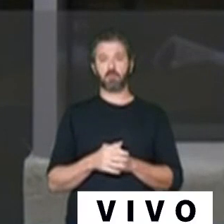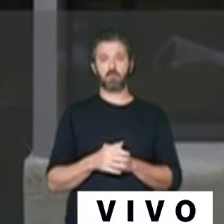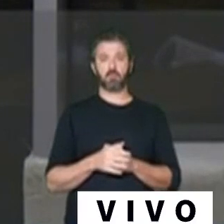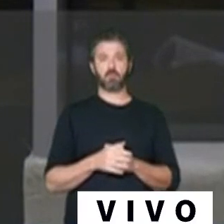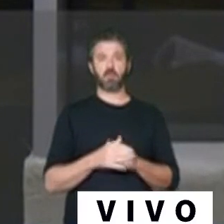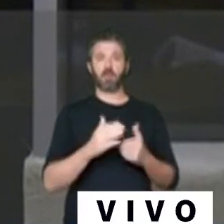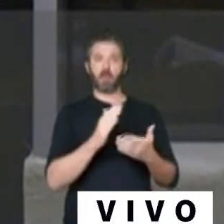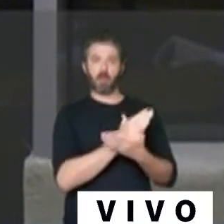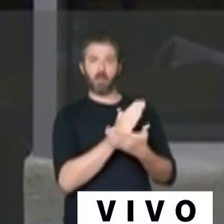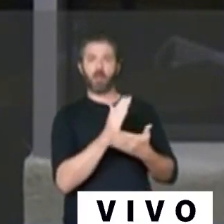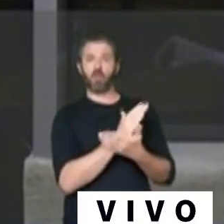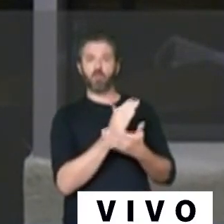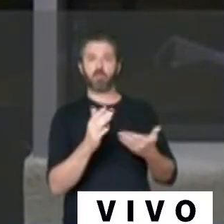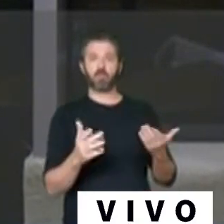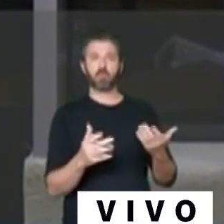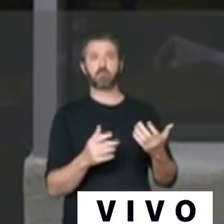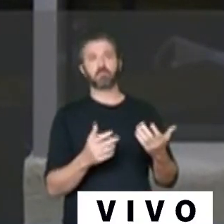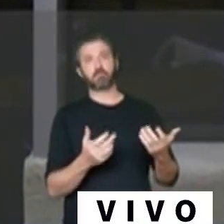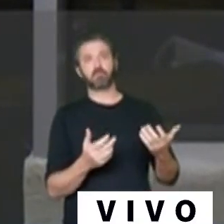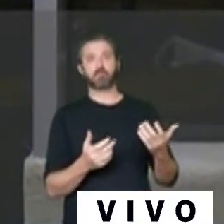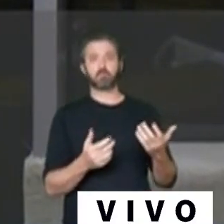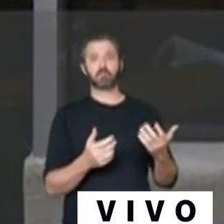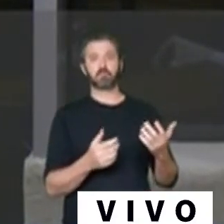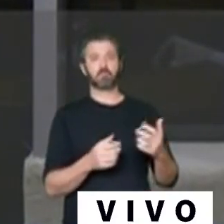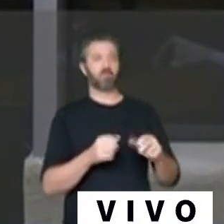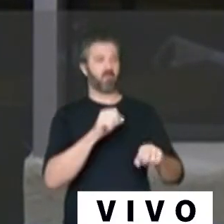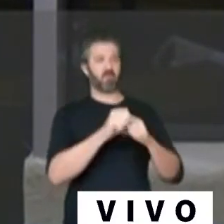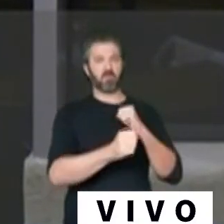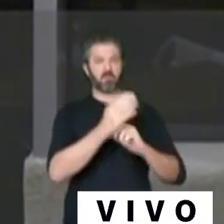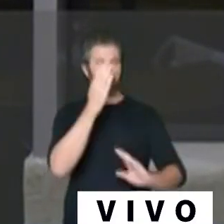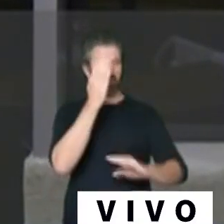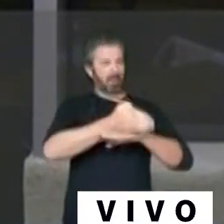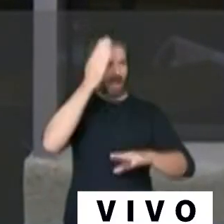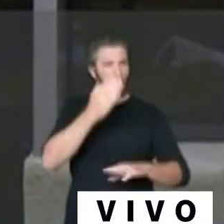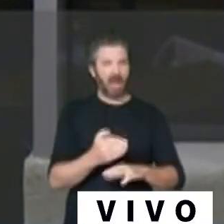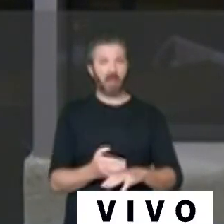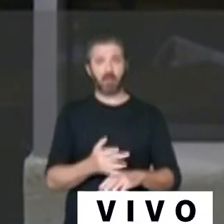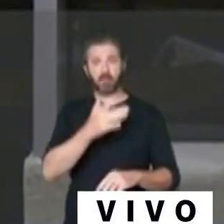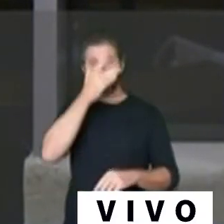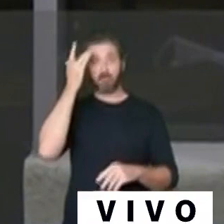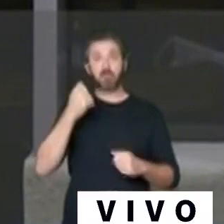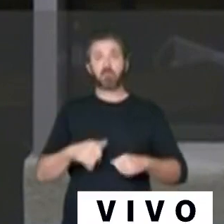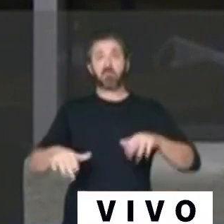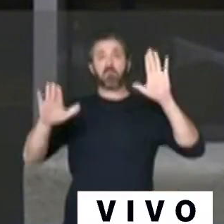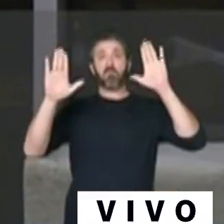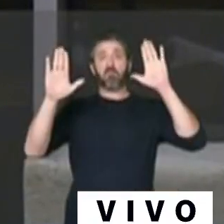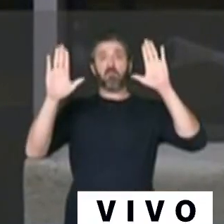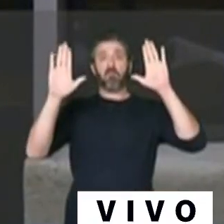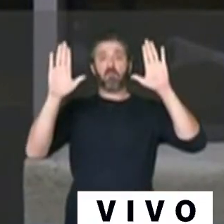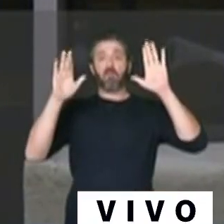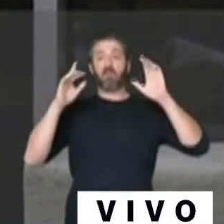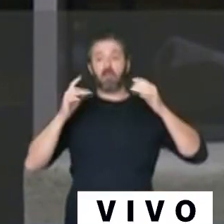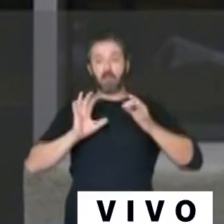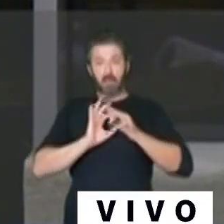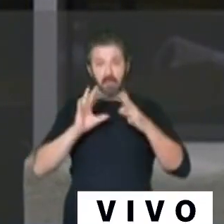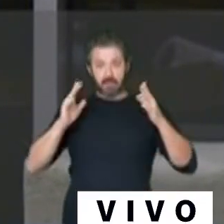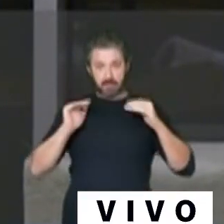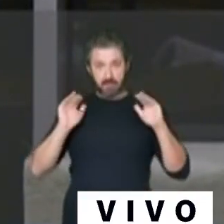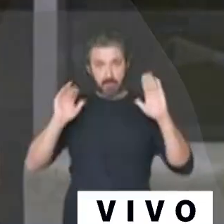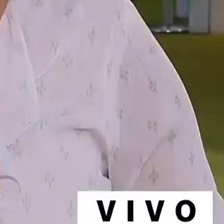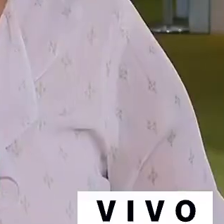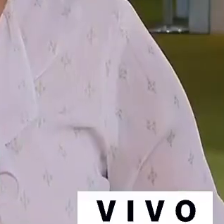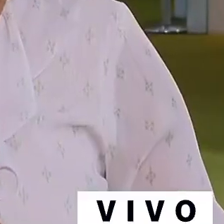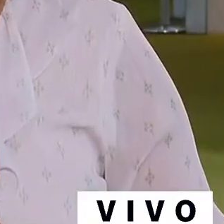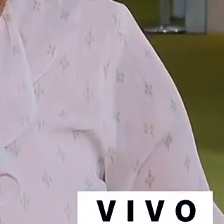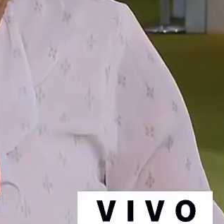que busca, então, reduzir o ICMS. Bom, a Juliana Lopes está acompanhando tudo, está a postos para